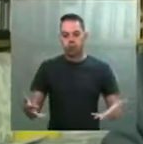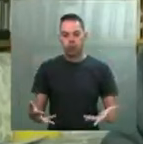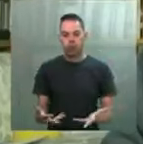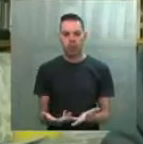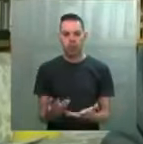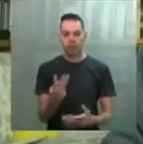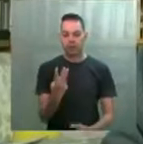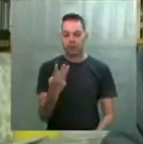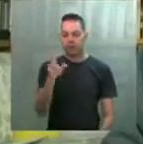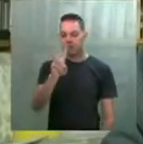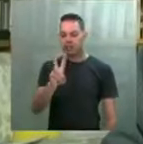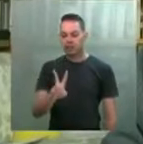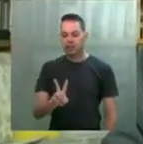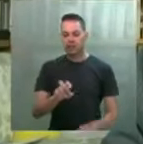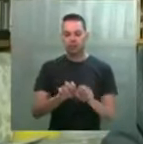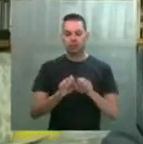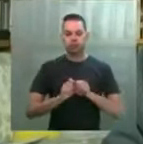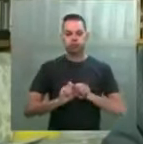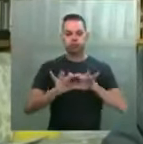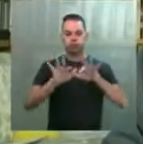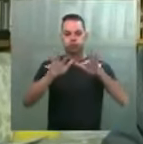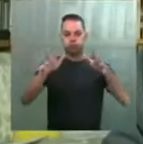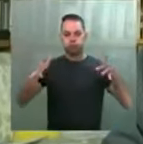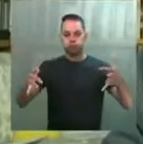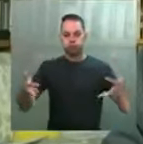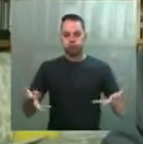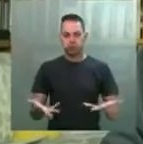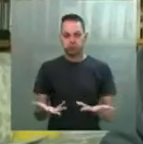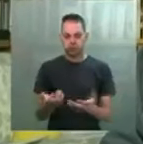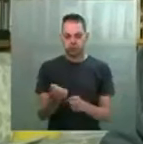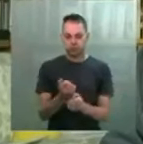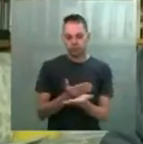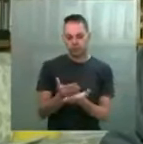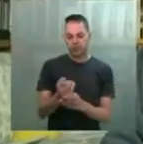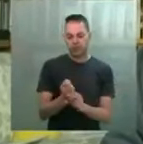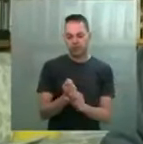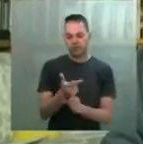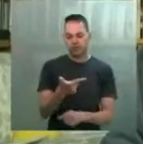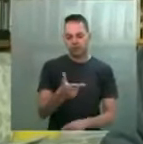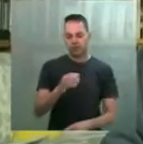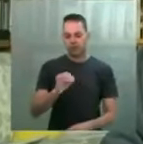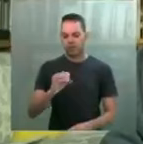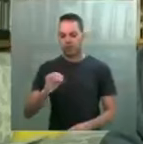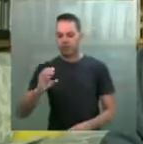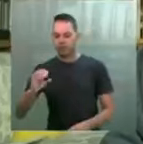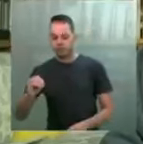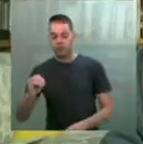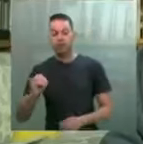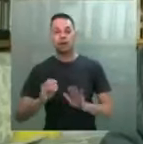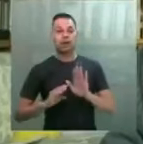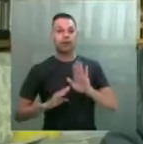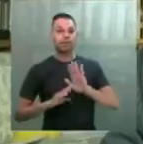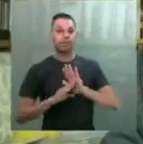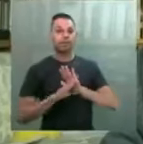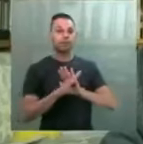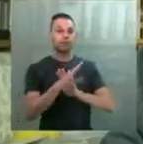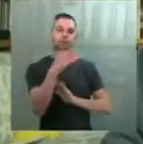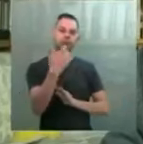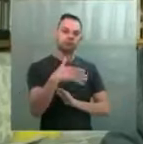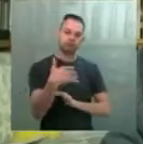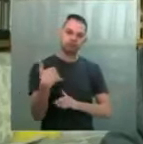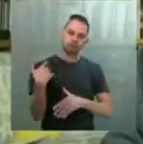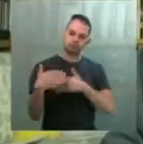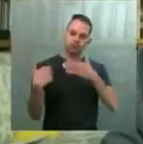Aumentou em 3 vezes as emissões desde o ano 2000. Isso tem sido aumentado progressivamente mais desde